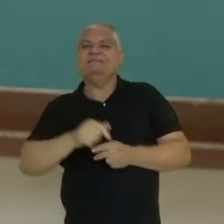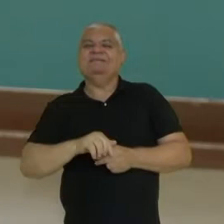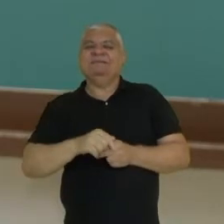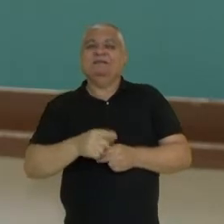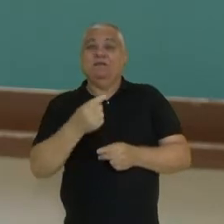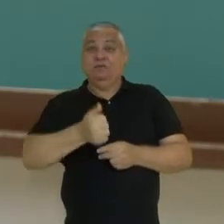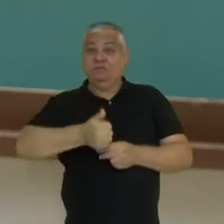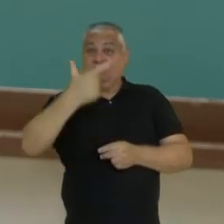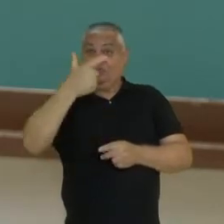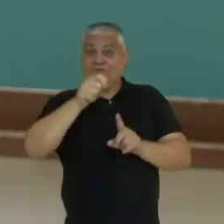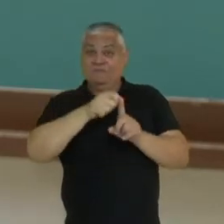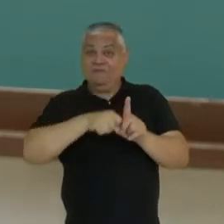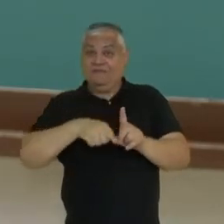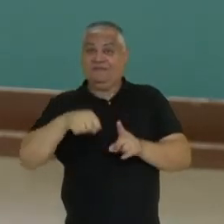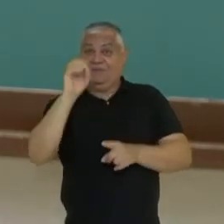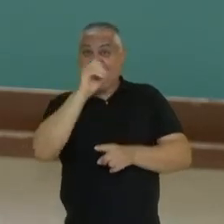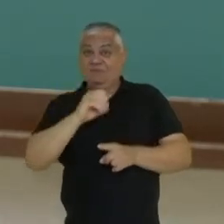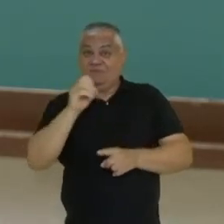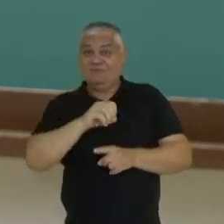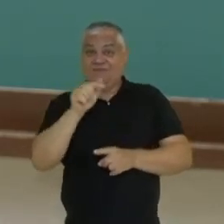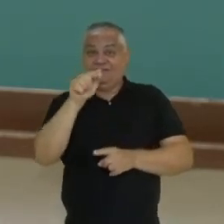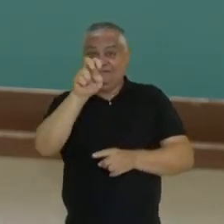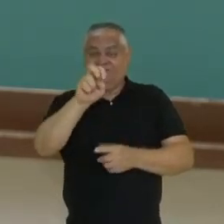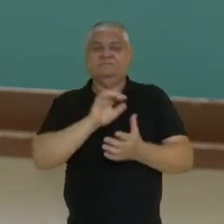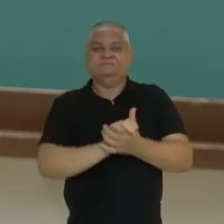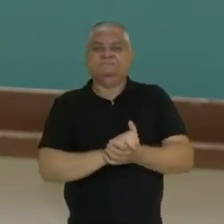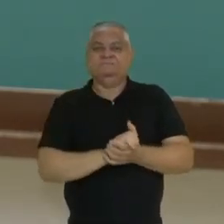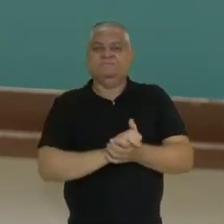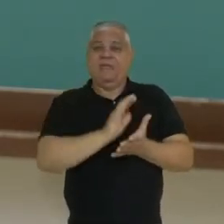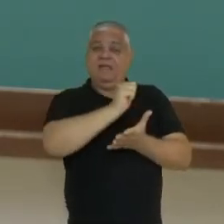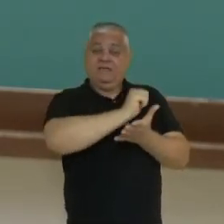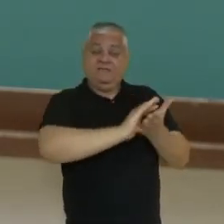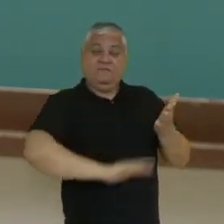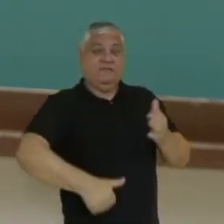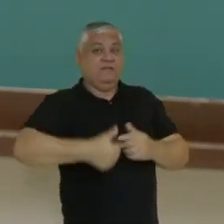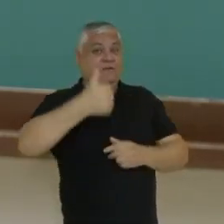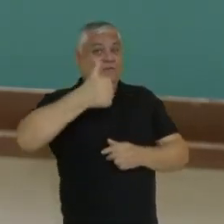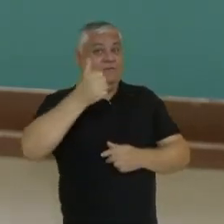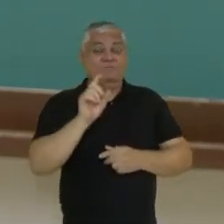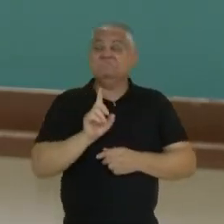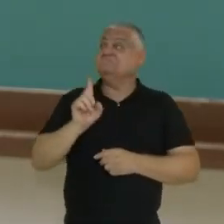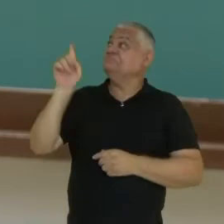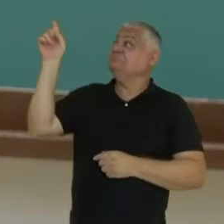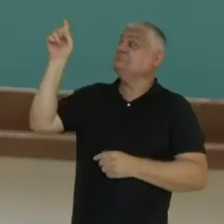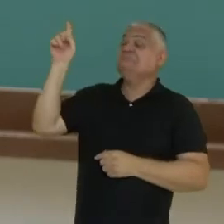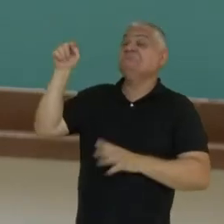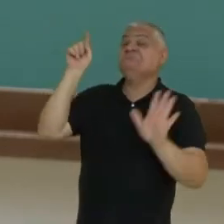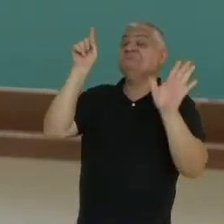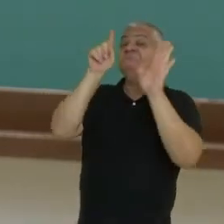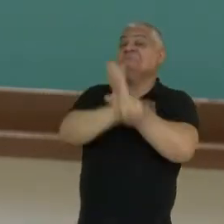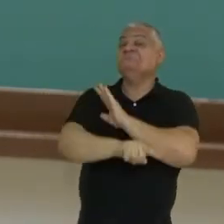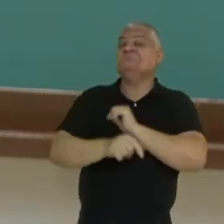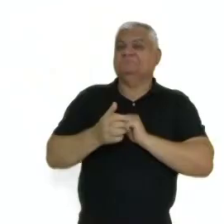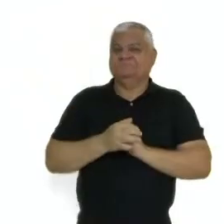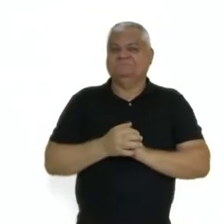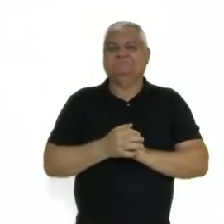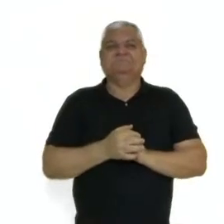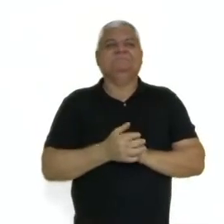12/9/75. Na atividade 1, já temos uma questão sobre o que acabamos de ler. Então, vamos